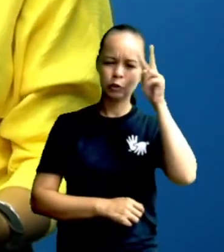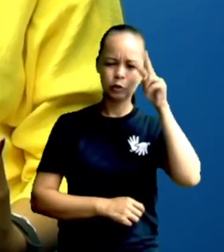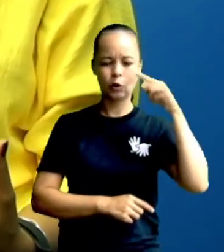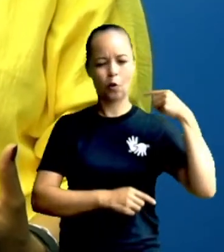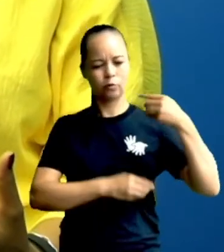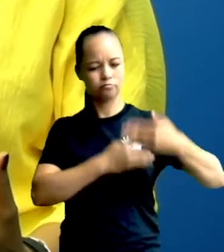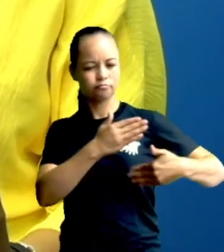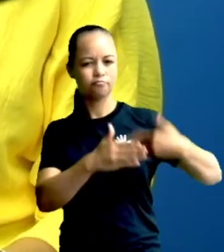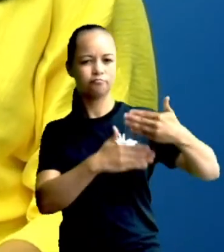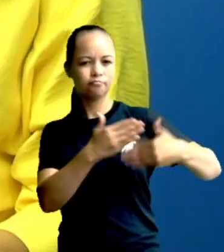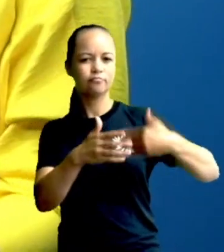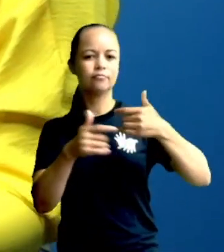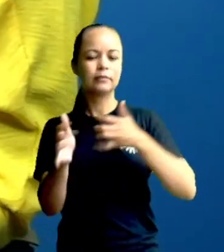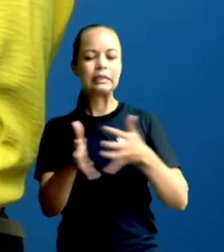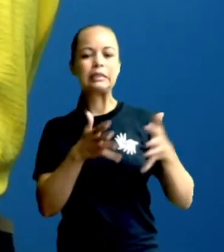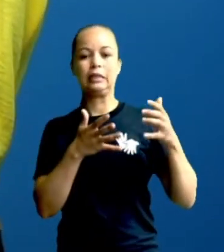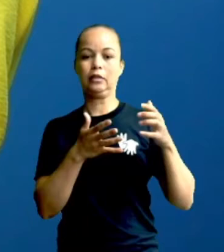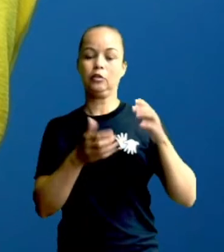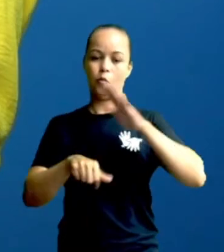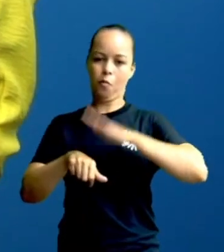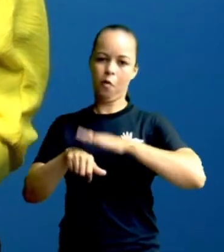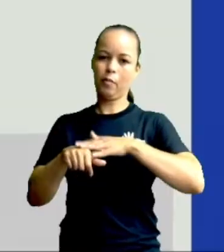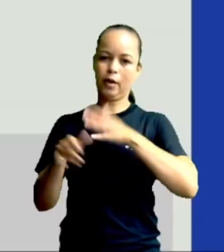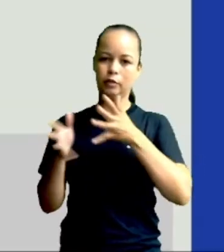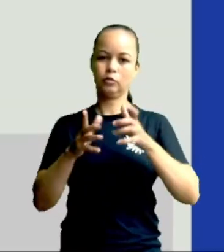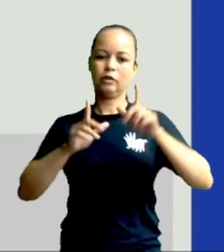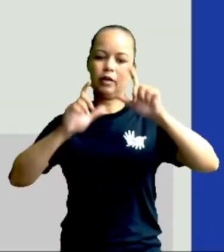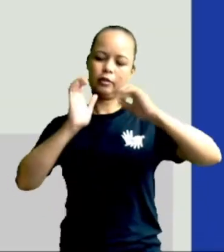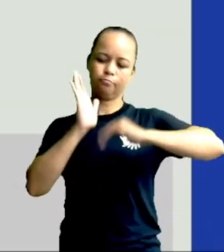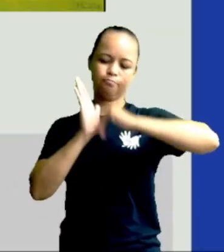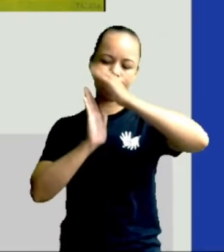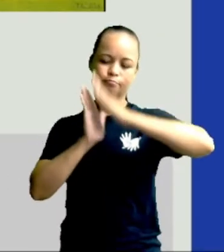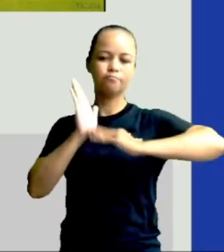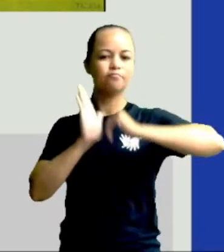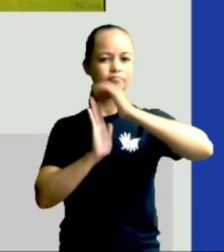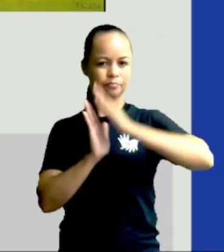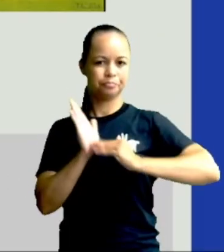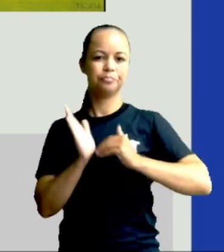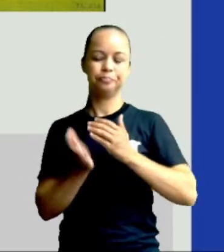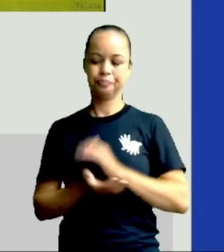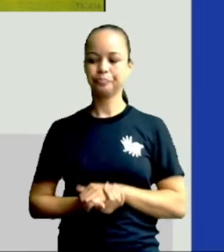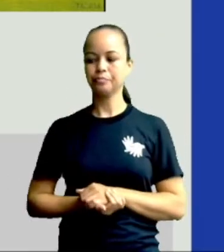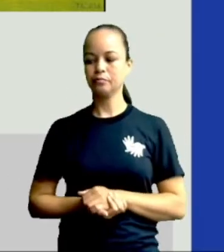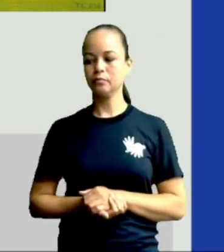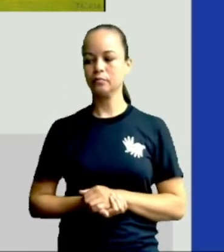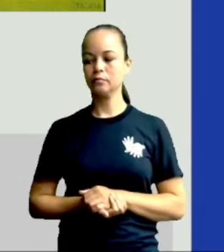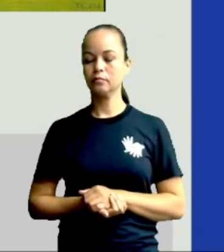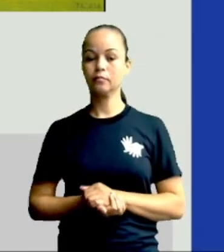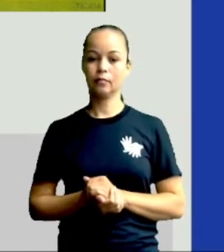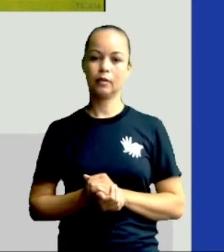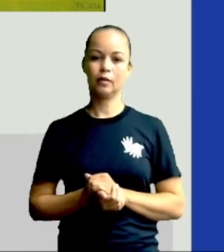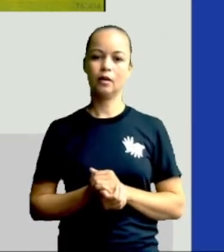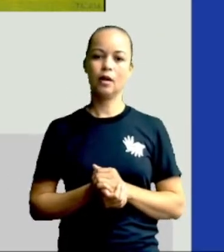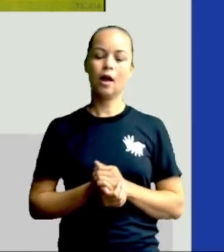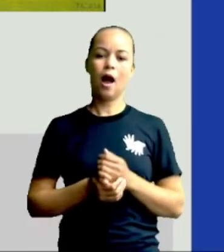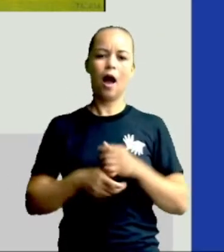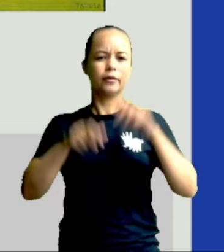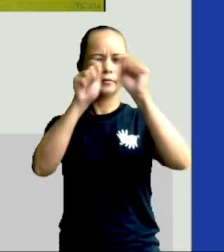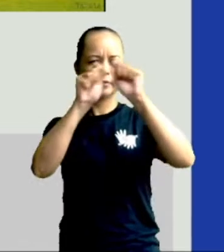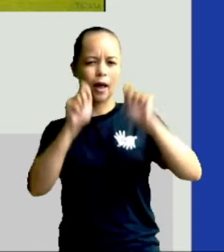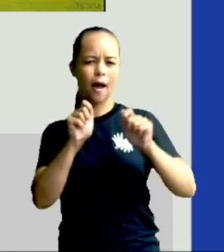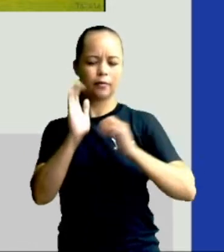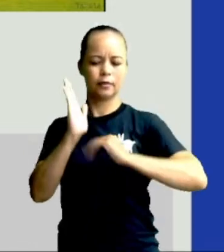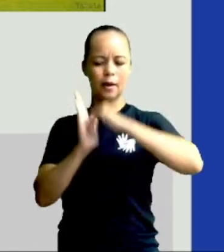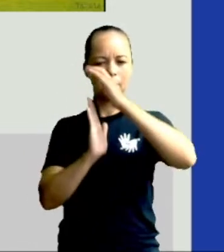Então eles retratavam esses momentos através das telas dos quadros. As obras de arte expressam